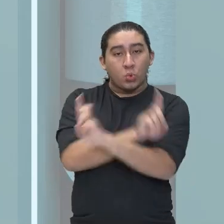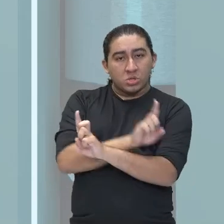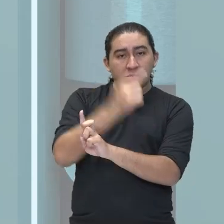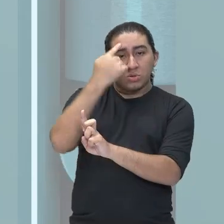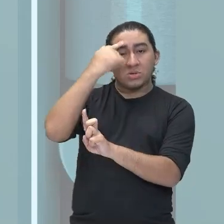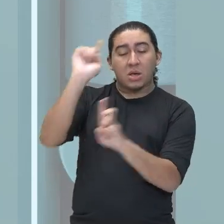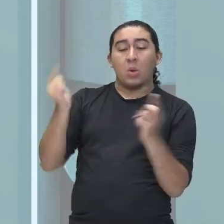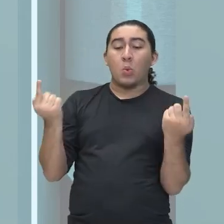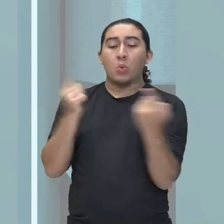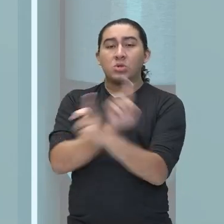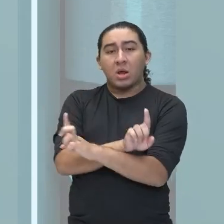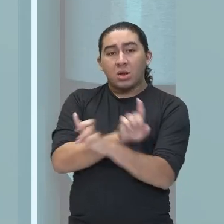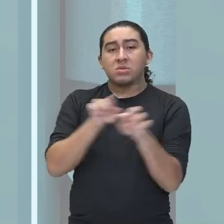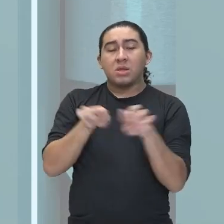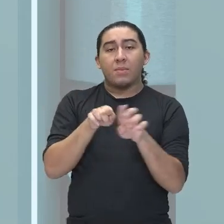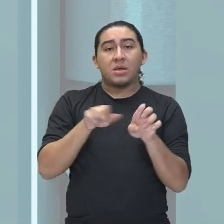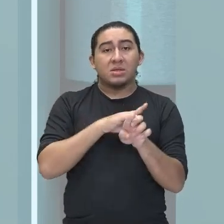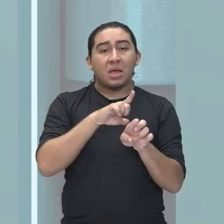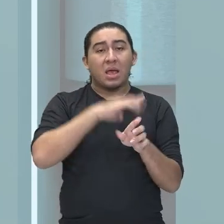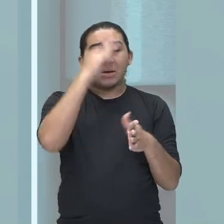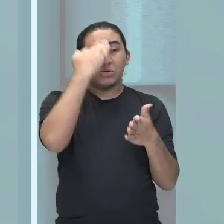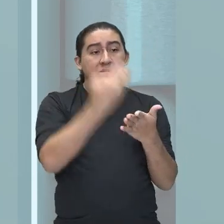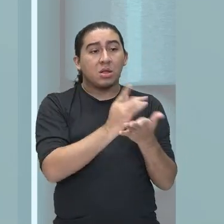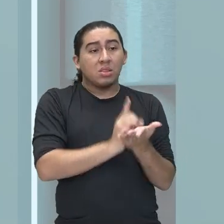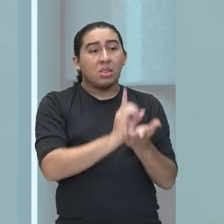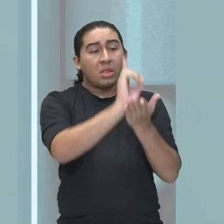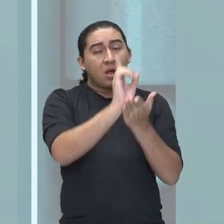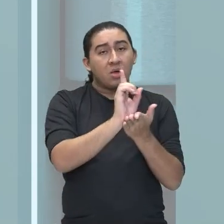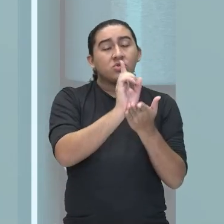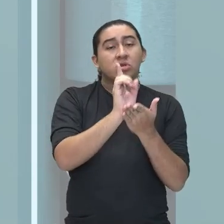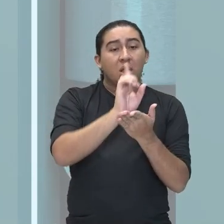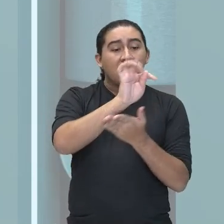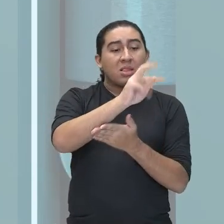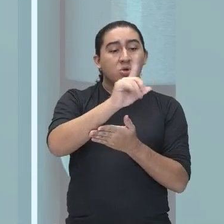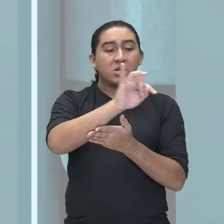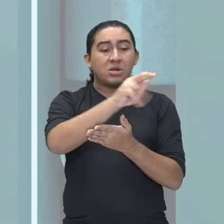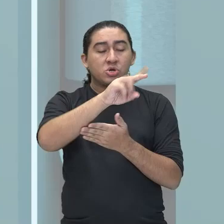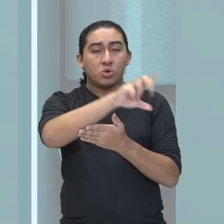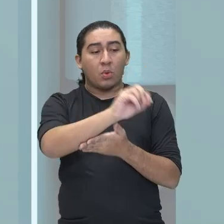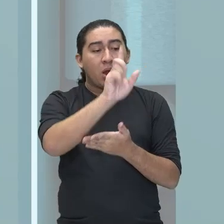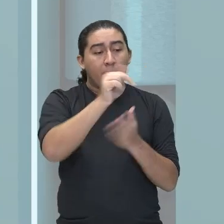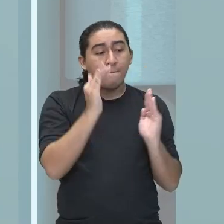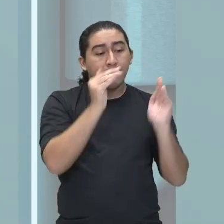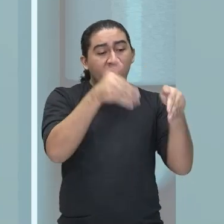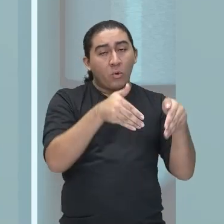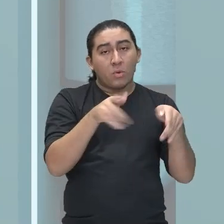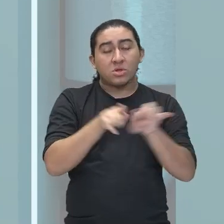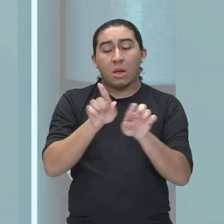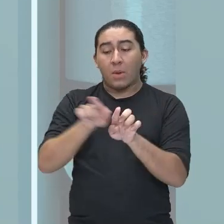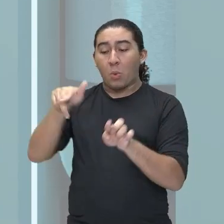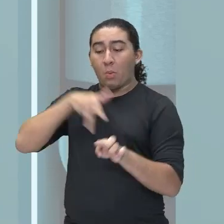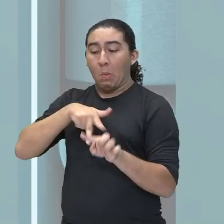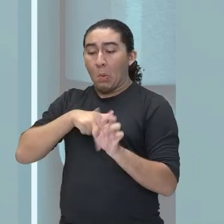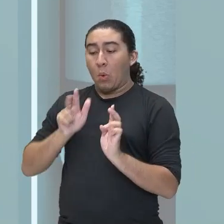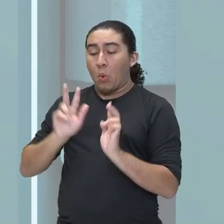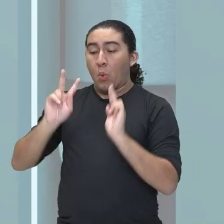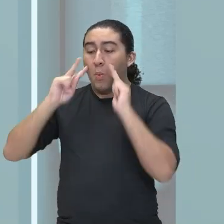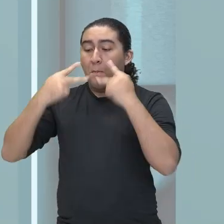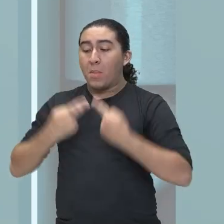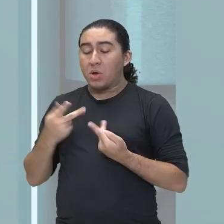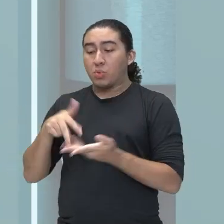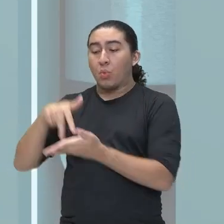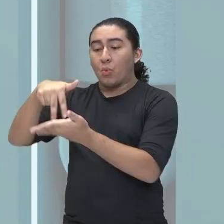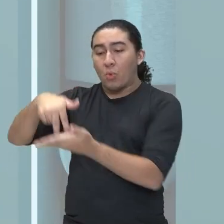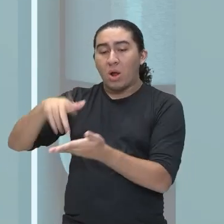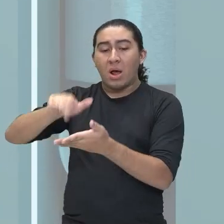dessa questão do teocentrismo versus antropocentrismo. É o conflito da existência